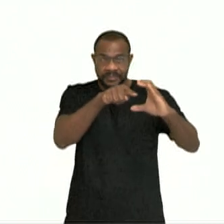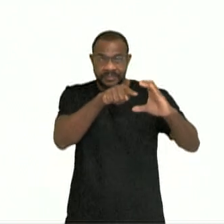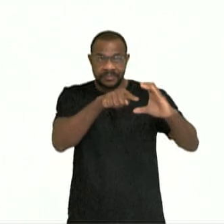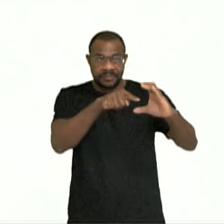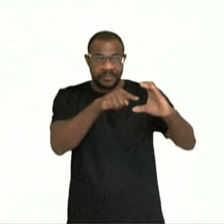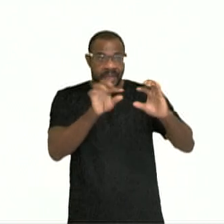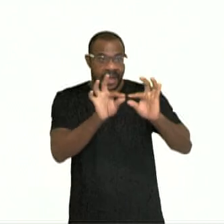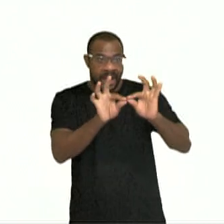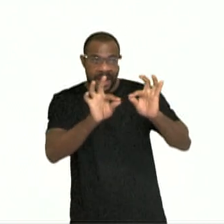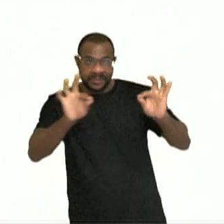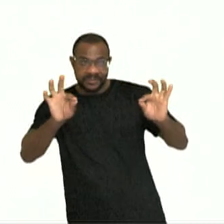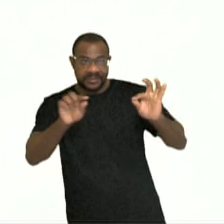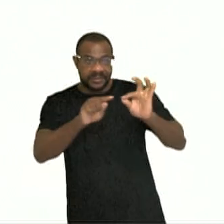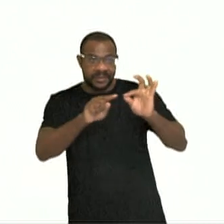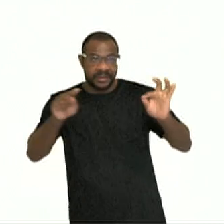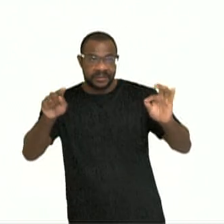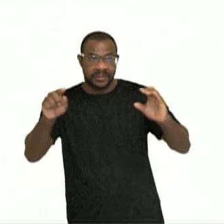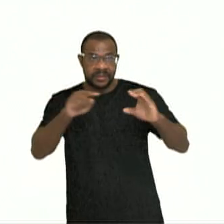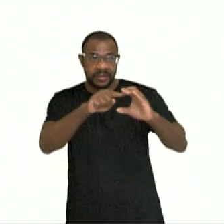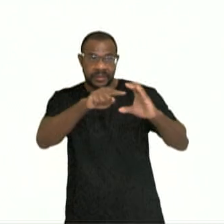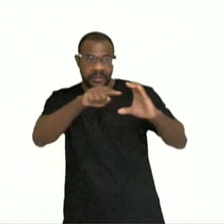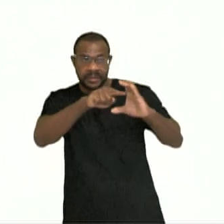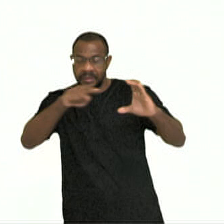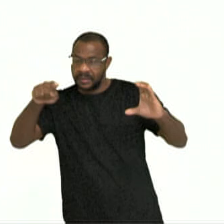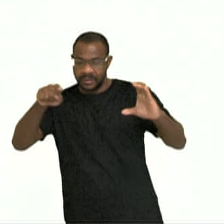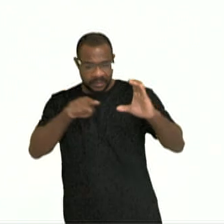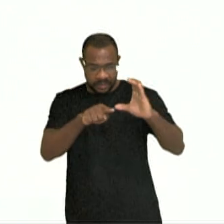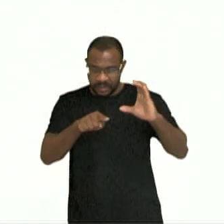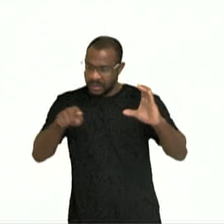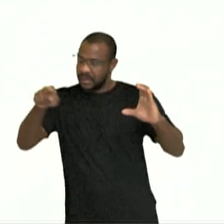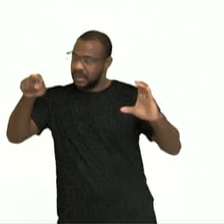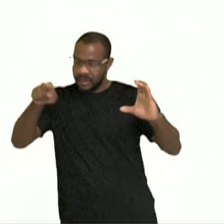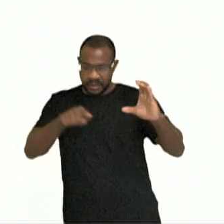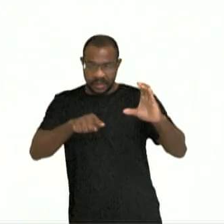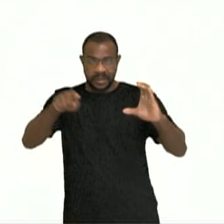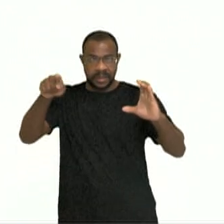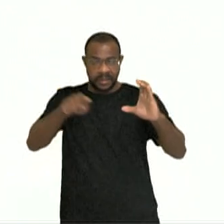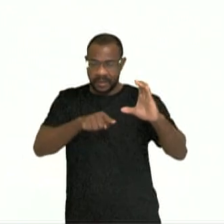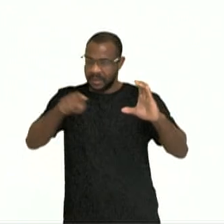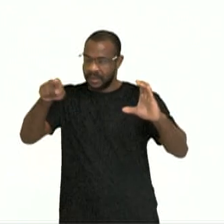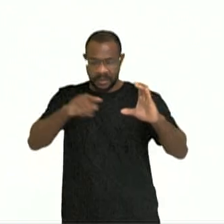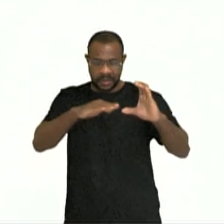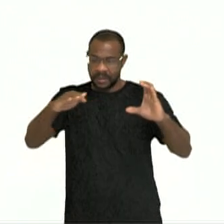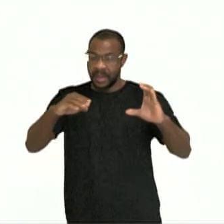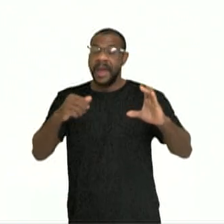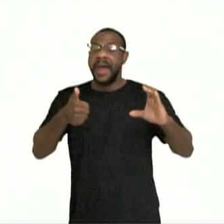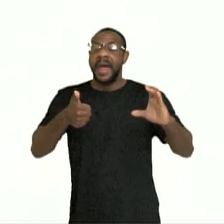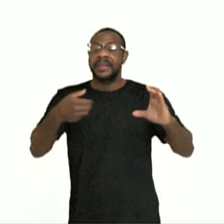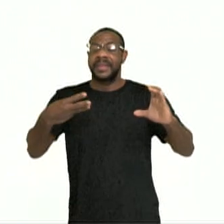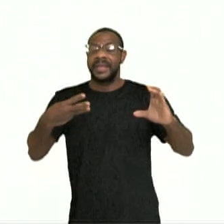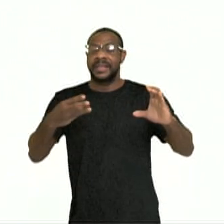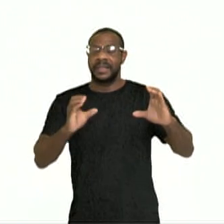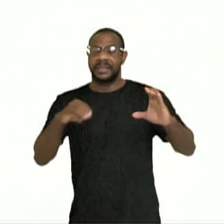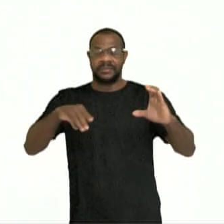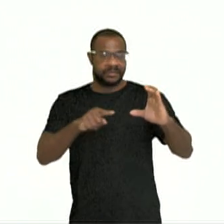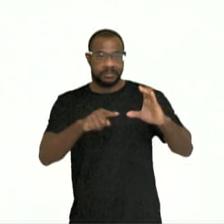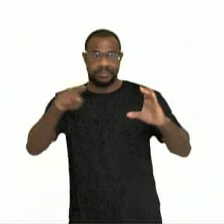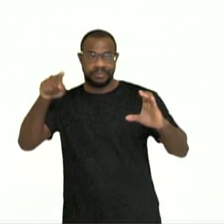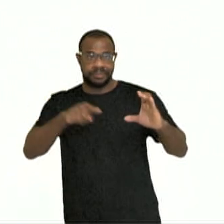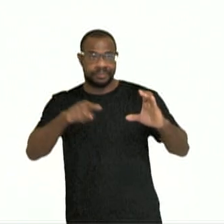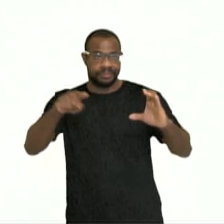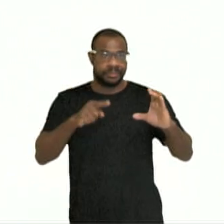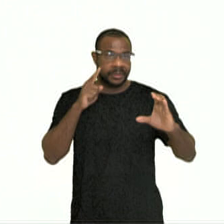que a distância do centro até a periferia, ou seja, até a superfície, vale 13 centímetros. Que figura que formou